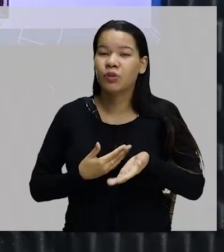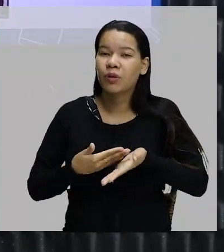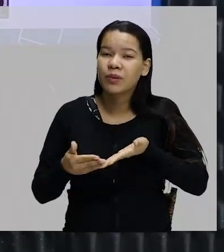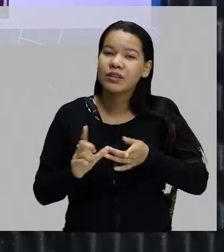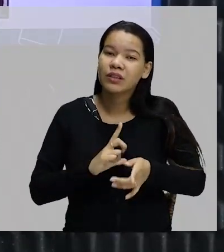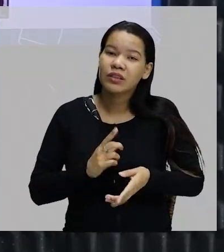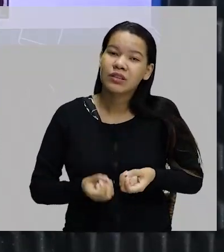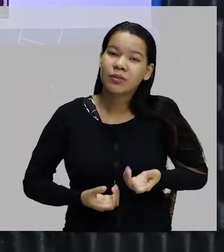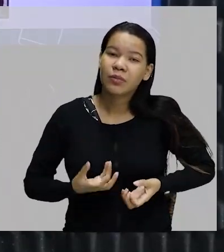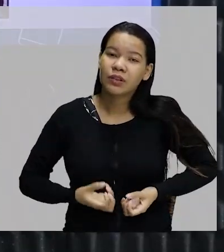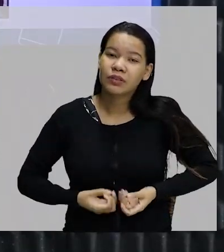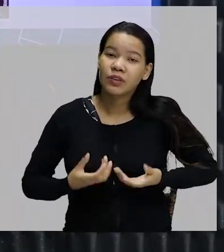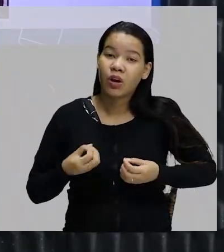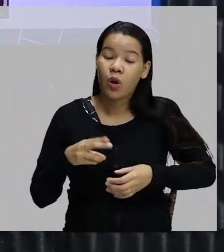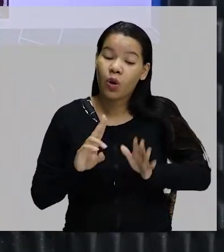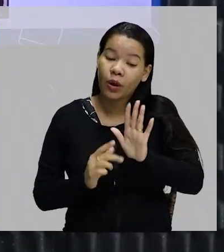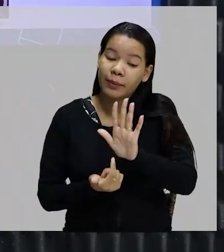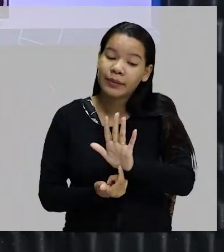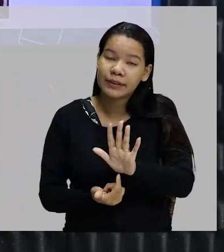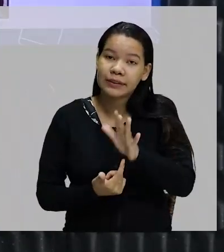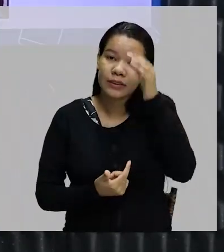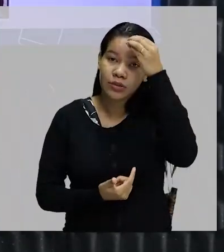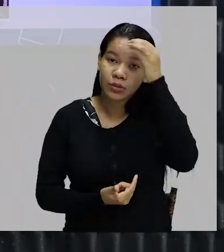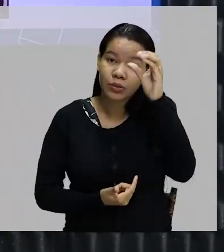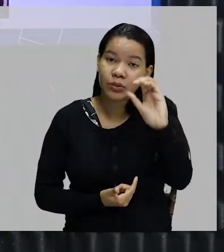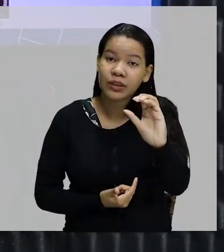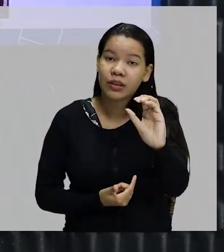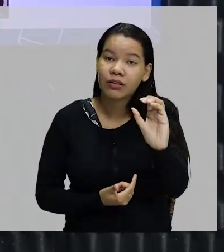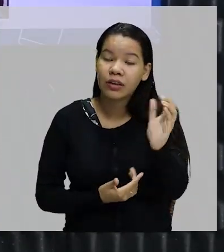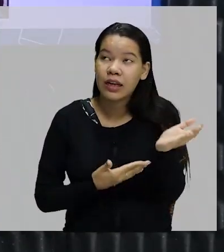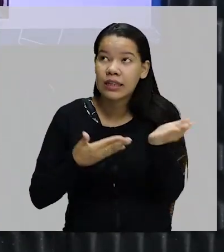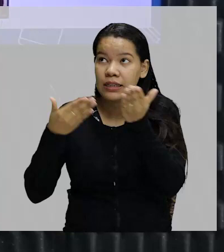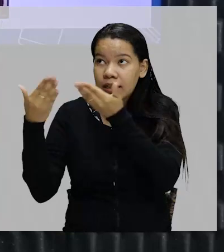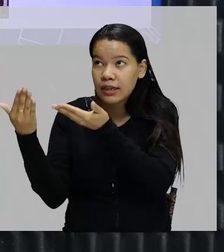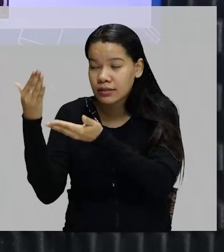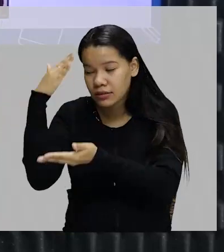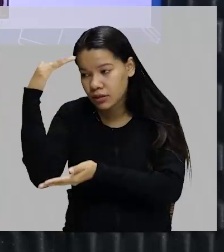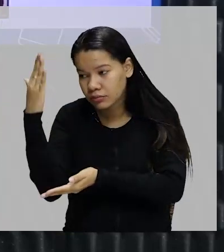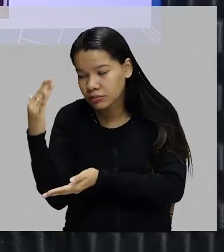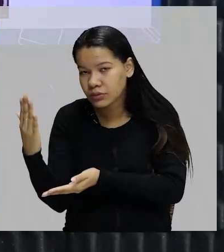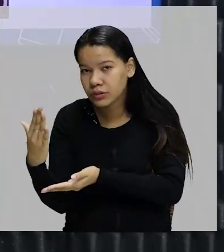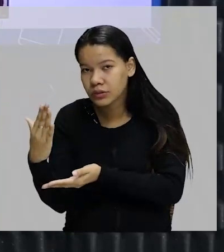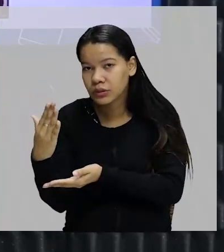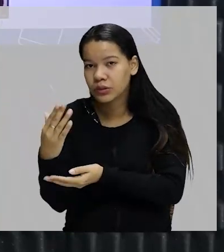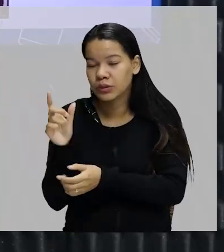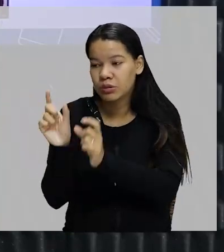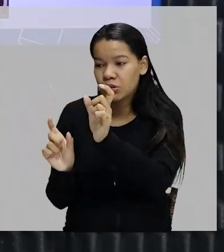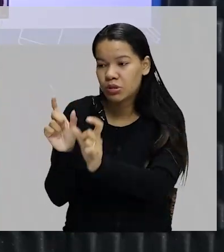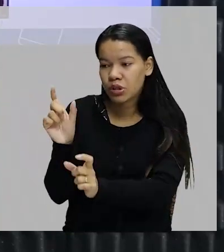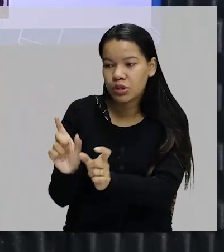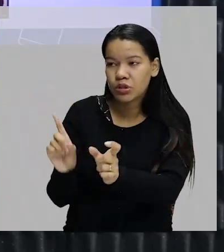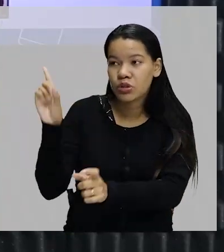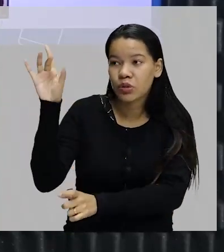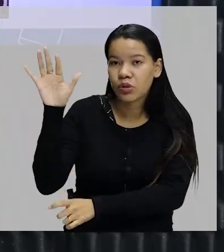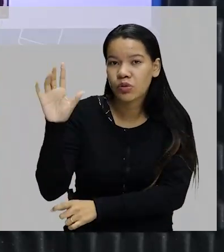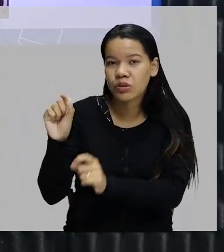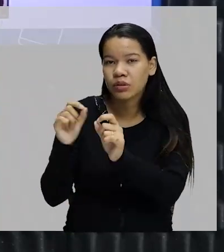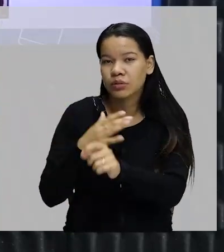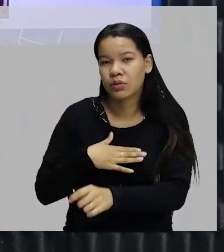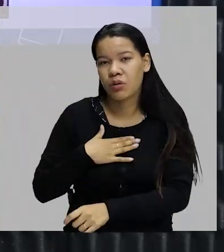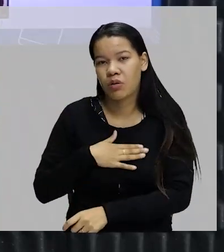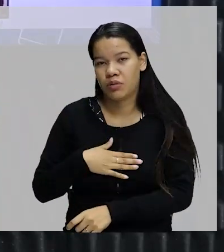manifestação cultural, esse tipo de apresentação a essas entidades, que são seres de luz, que gostam desse tipo